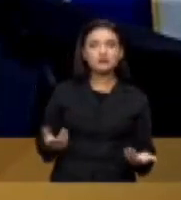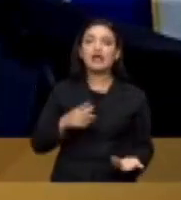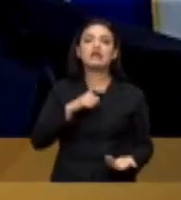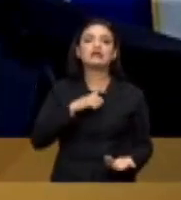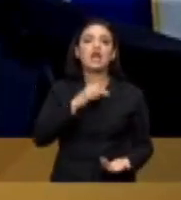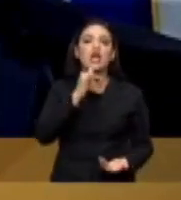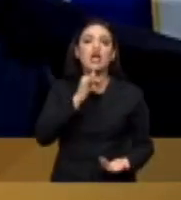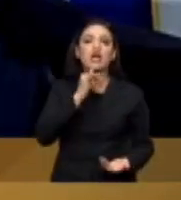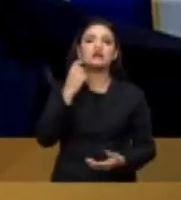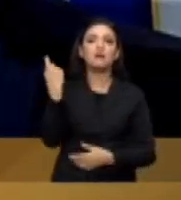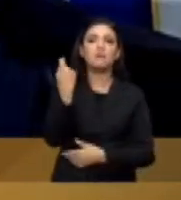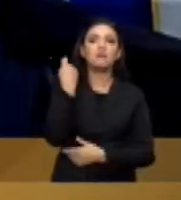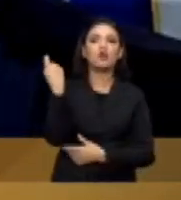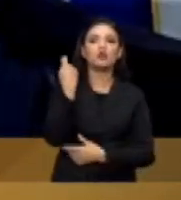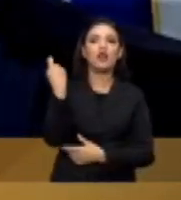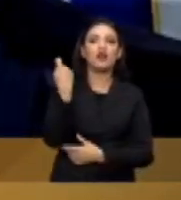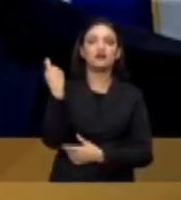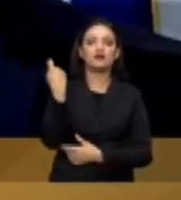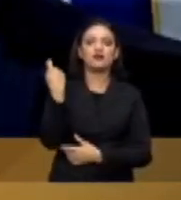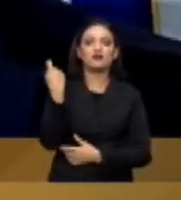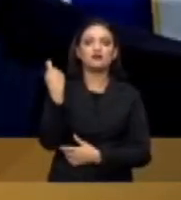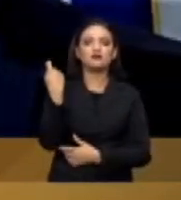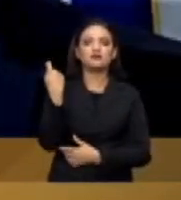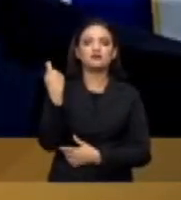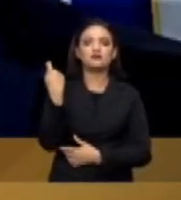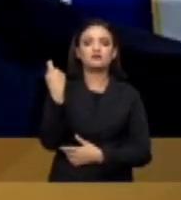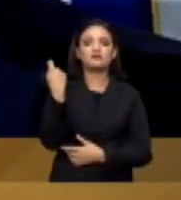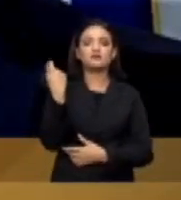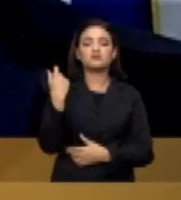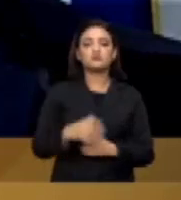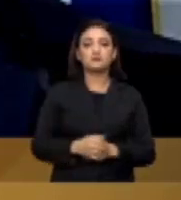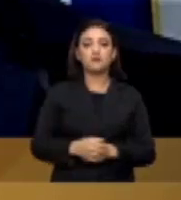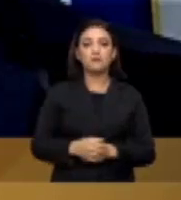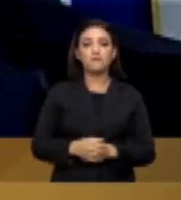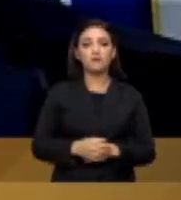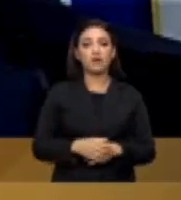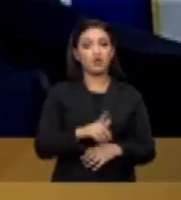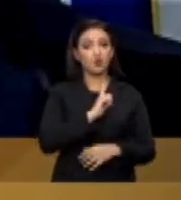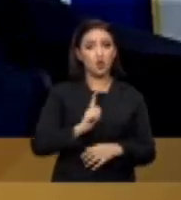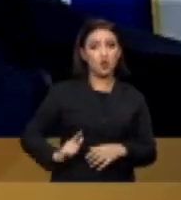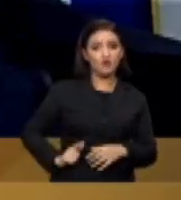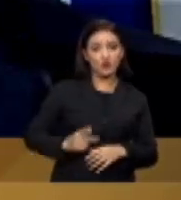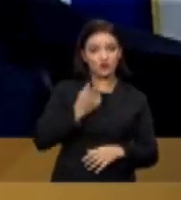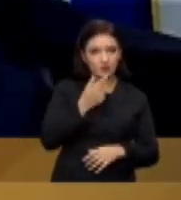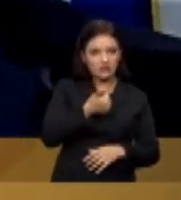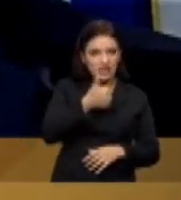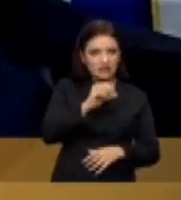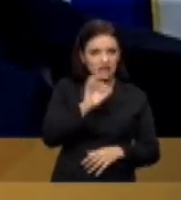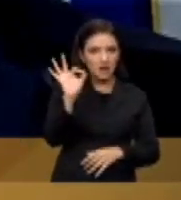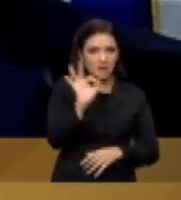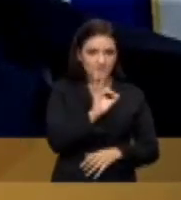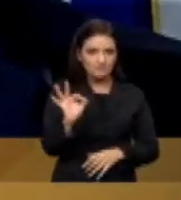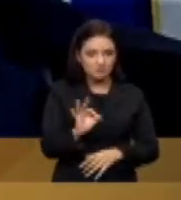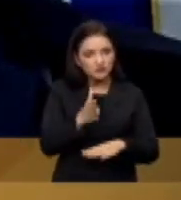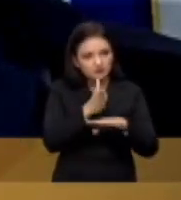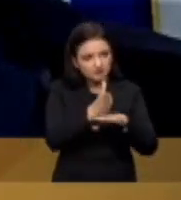Alegre, em que os poderes públicos estabeleceram o primeiro 10% da